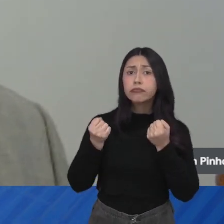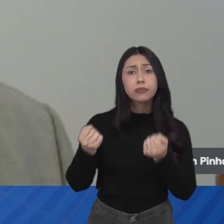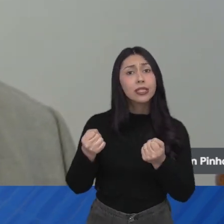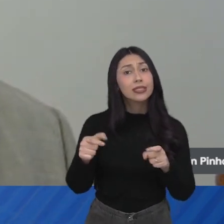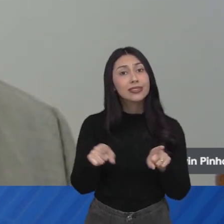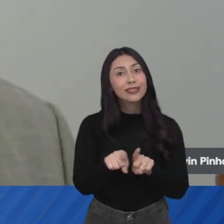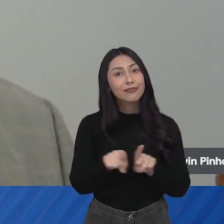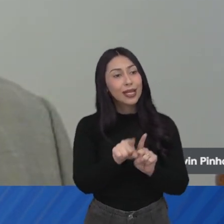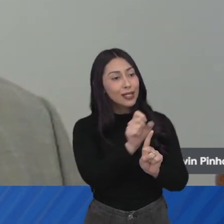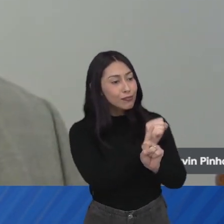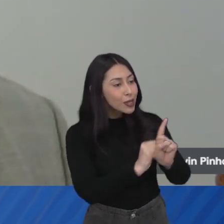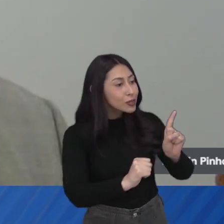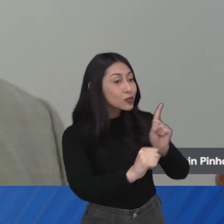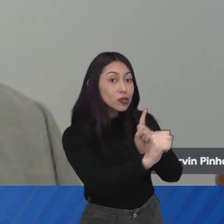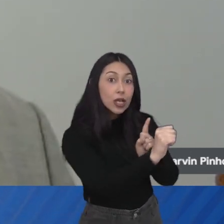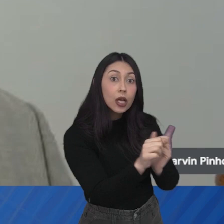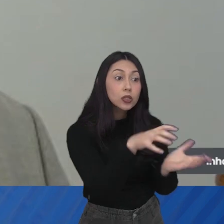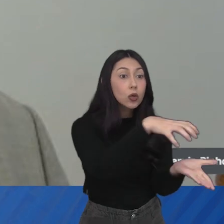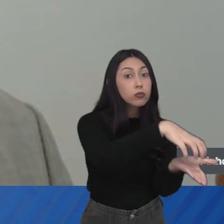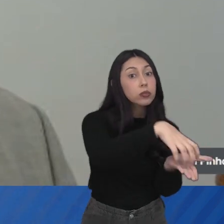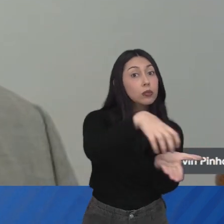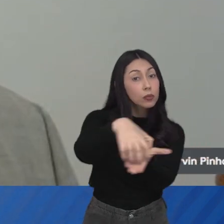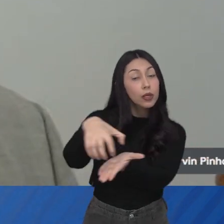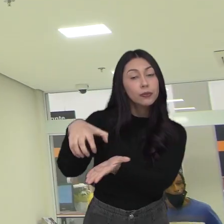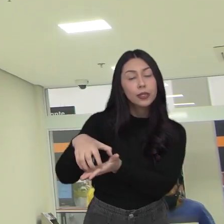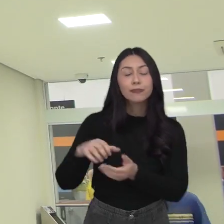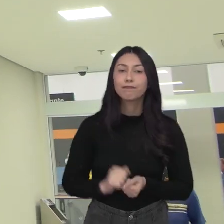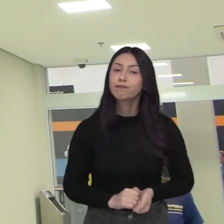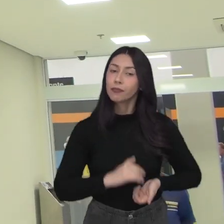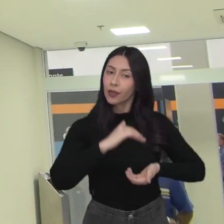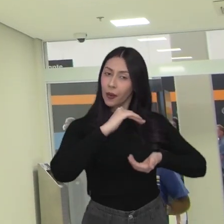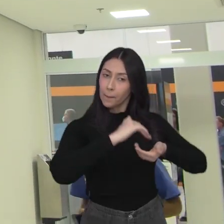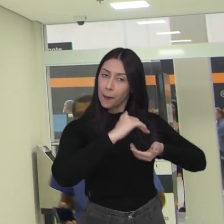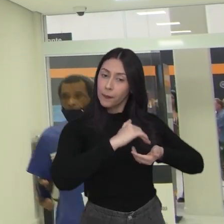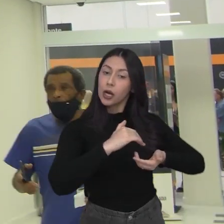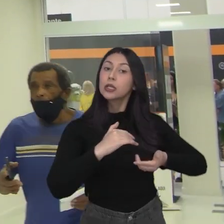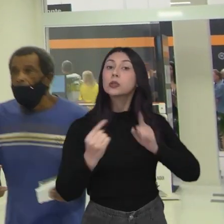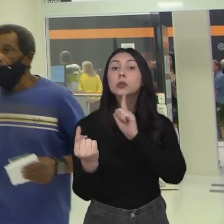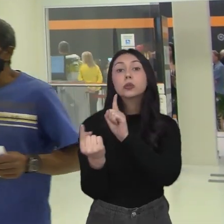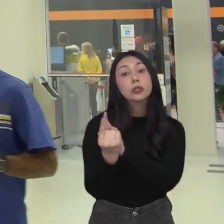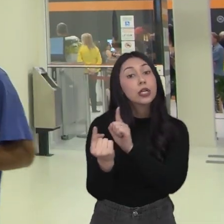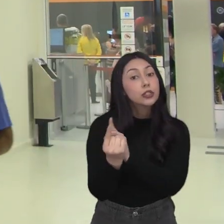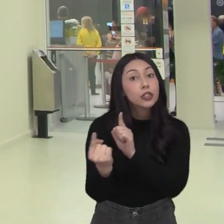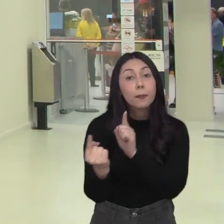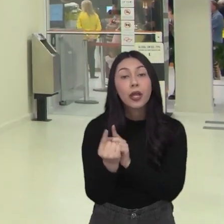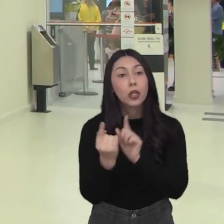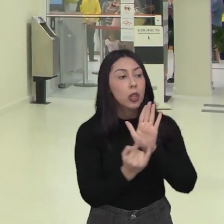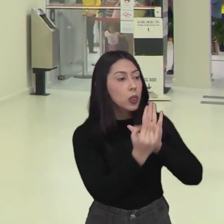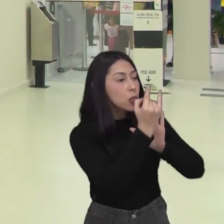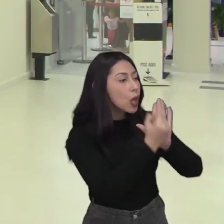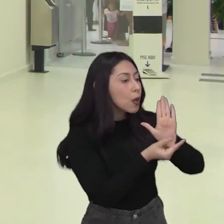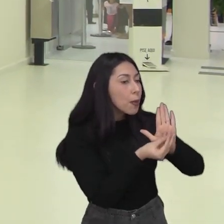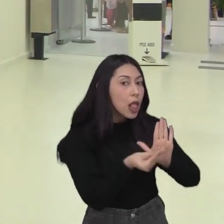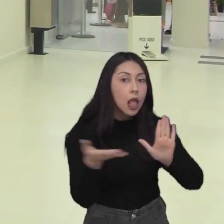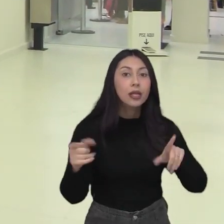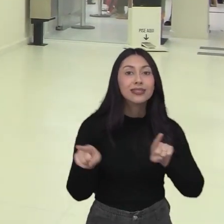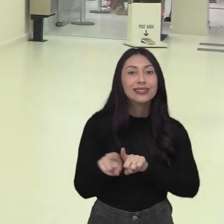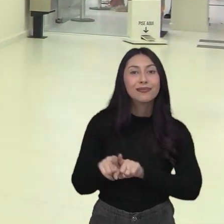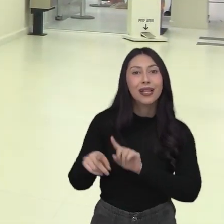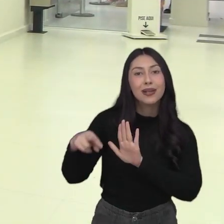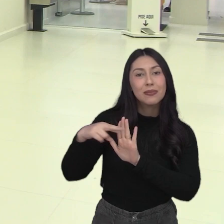envolve o governo, a sociedade, as entidades ligadas à pessoa com deficiência. O Poupa Tempo presta serviços como emissão de